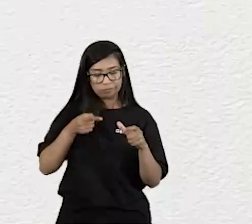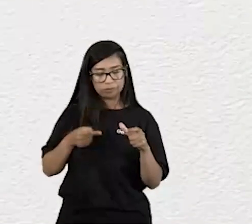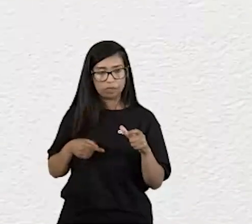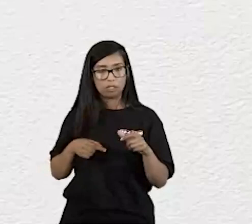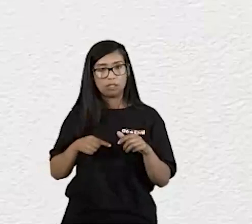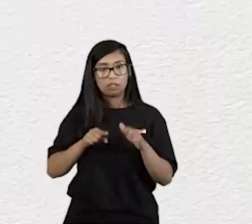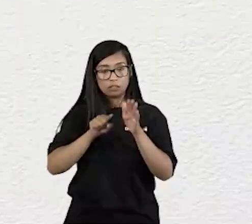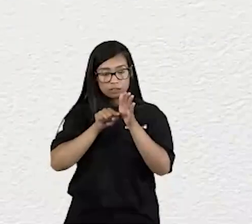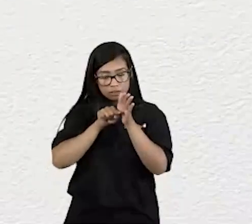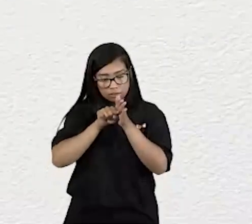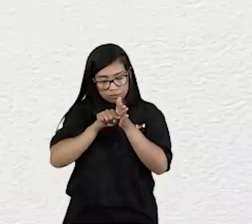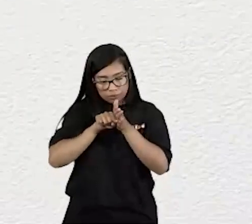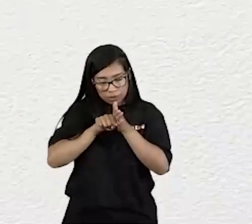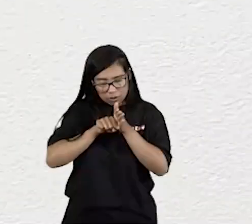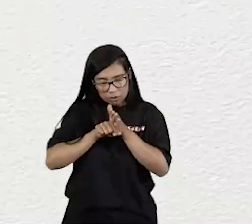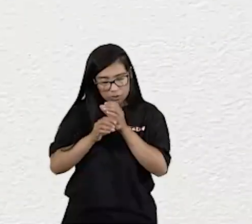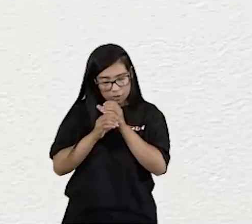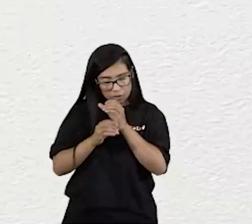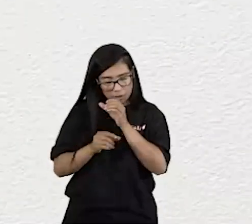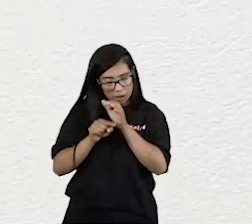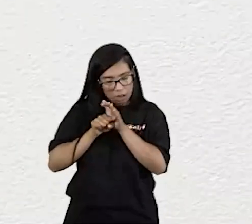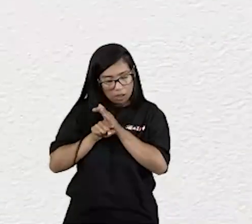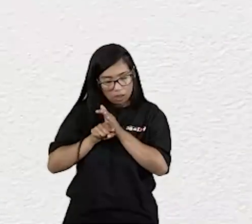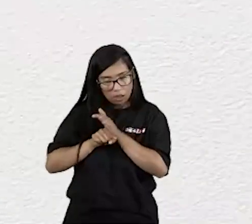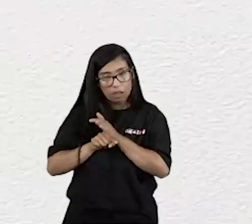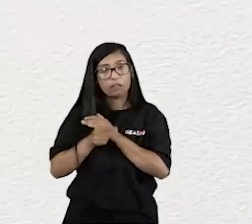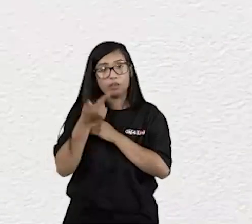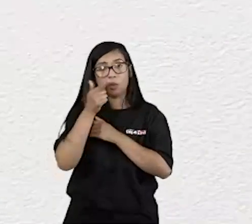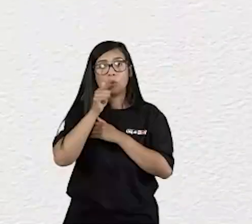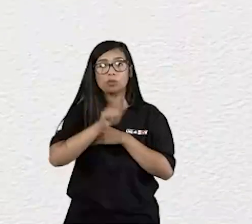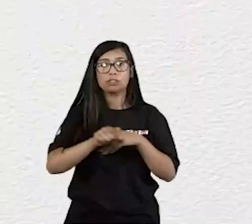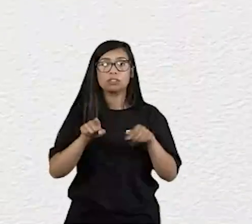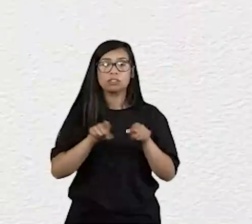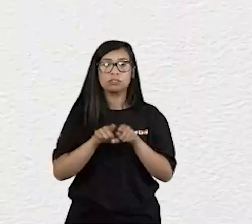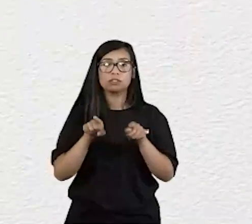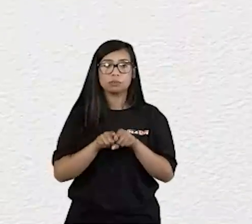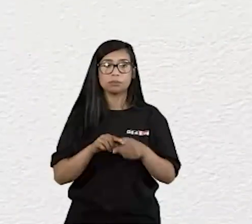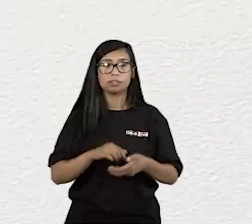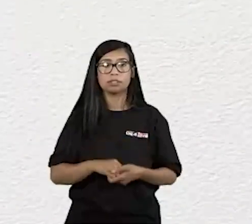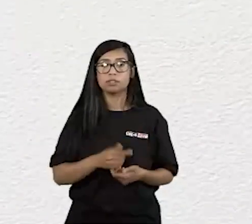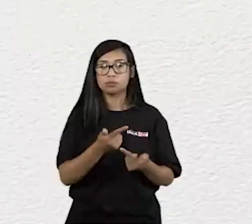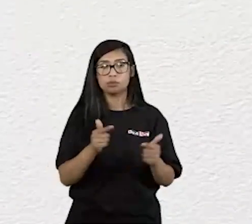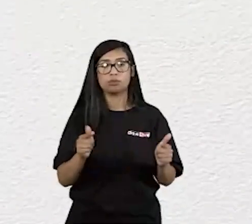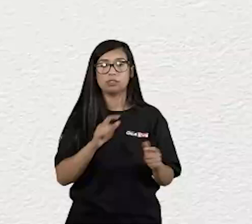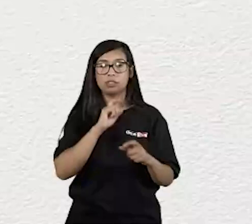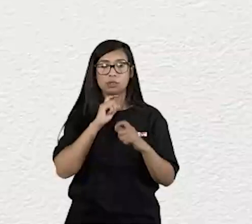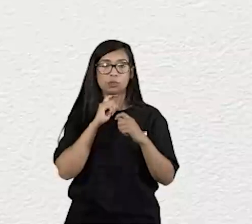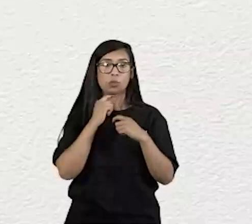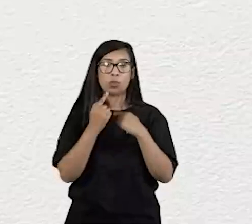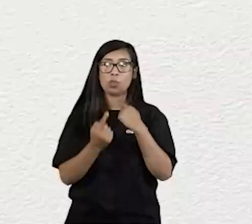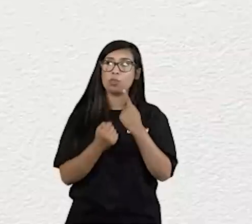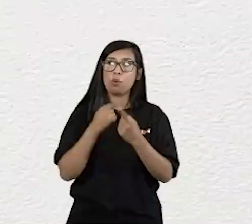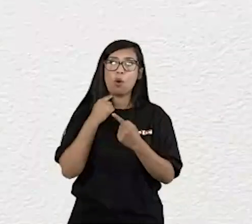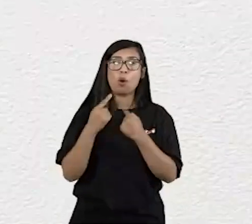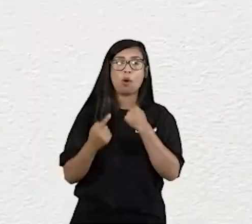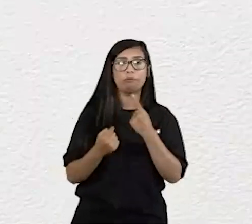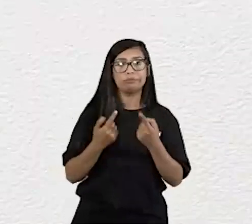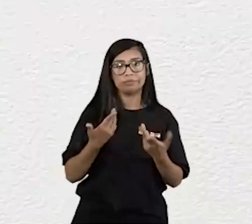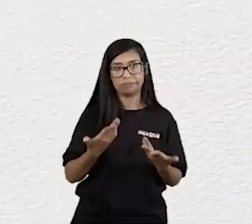separei umas pústulas para que a gente veja. A primeira delas, sem dúvida, é aquela pústula com